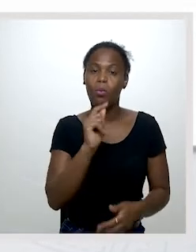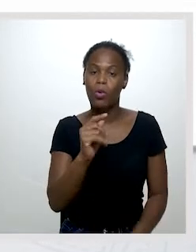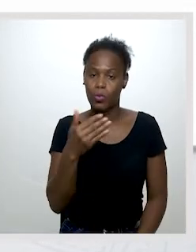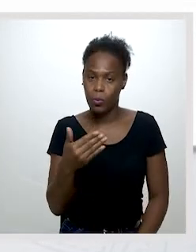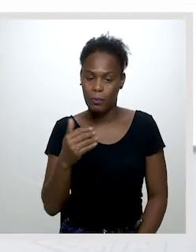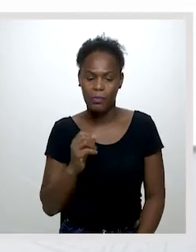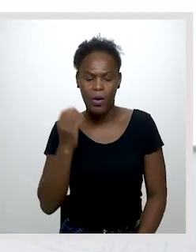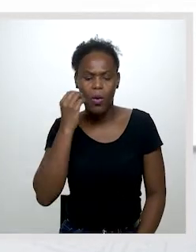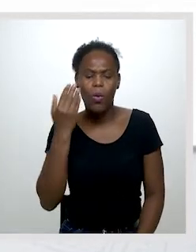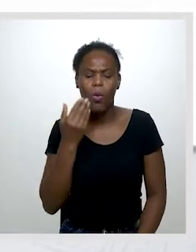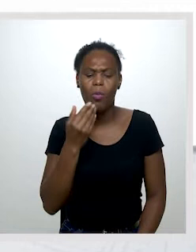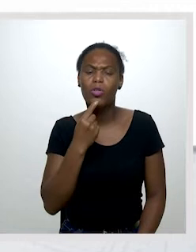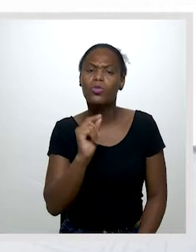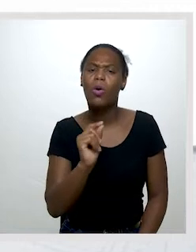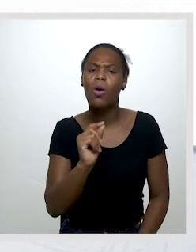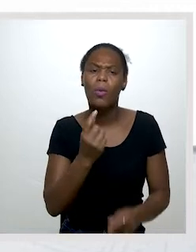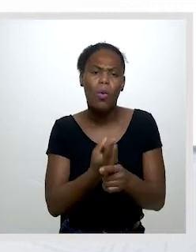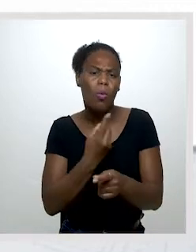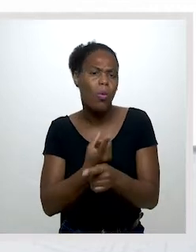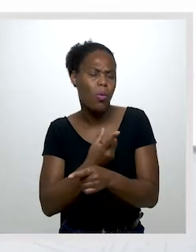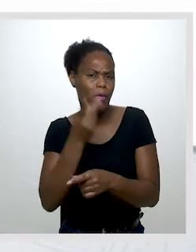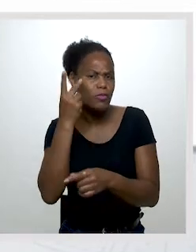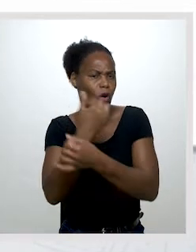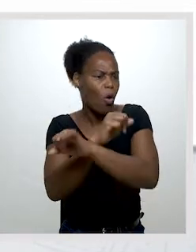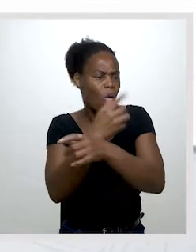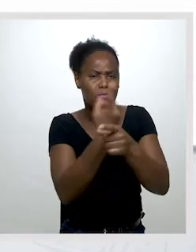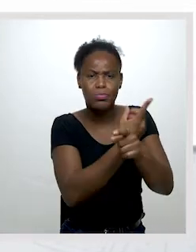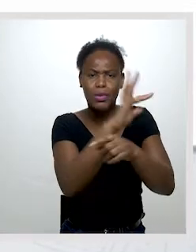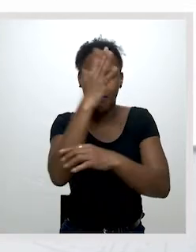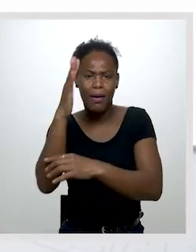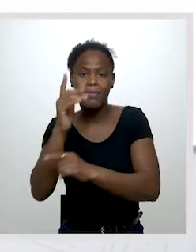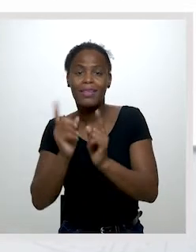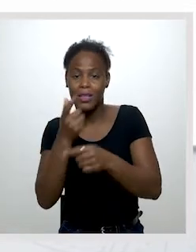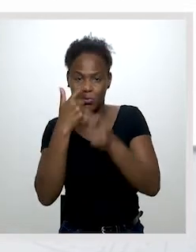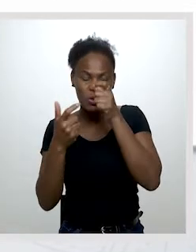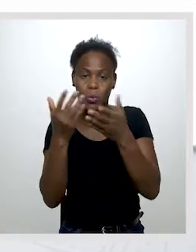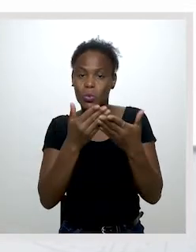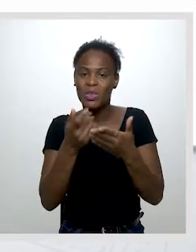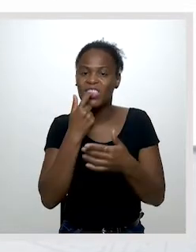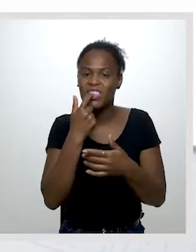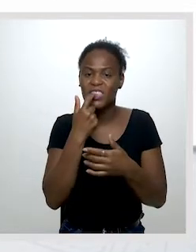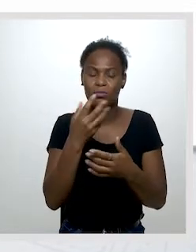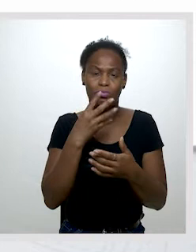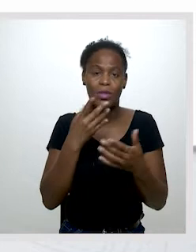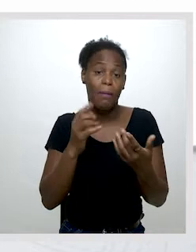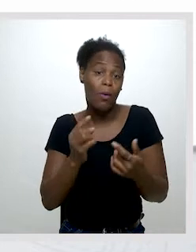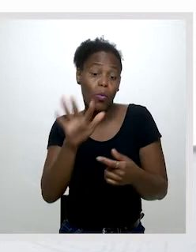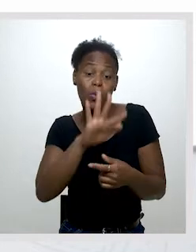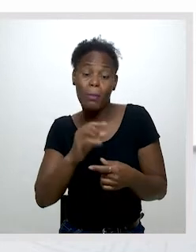1.1. Como se chamam os restos de seres vivos que os geólogos utilizam